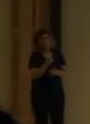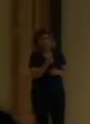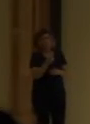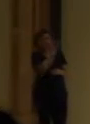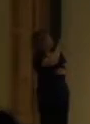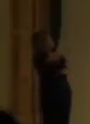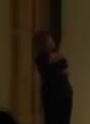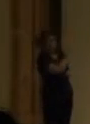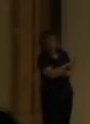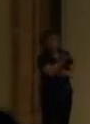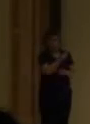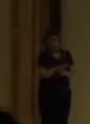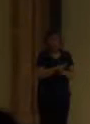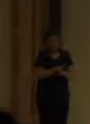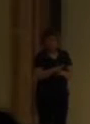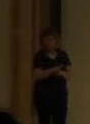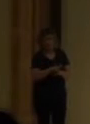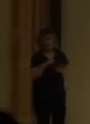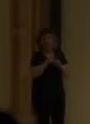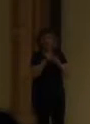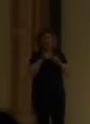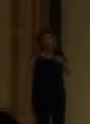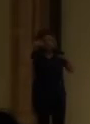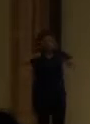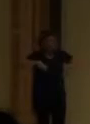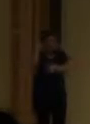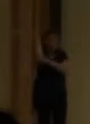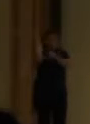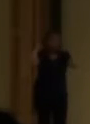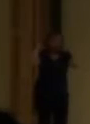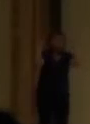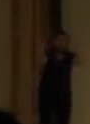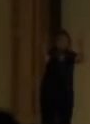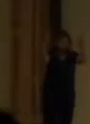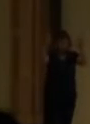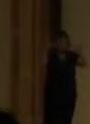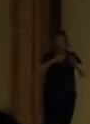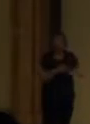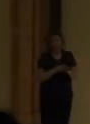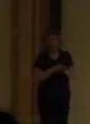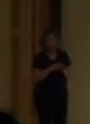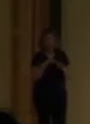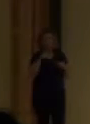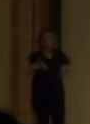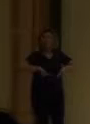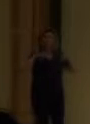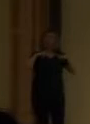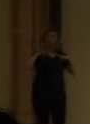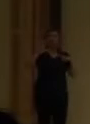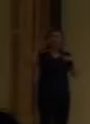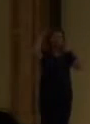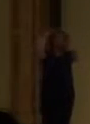tarde, e fala numa utopia de vida que, entre outras coisas, diz tudo aquilo que podem ler